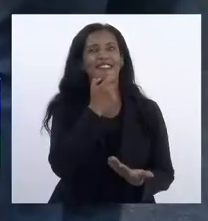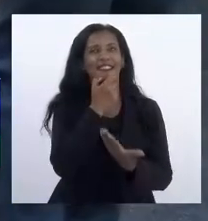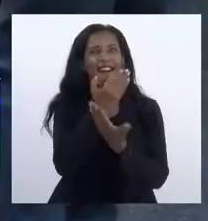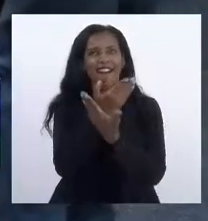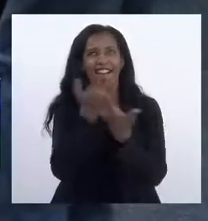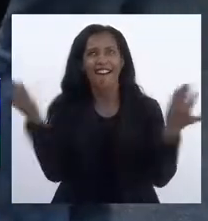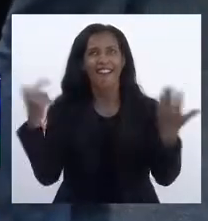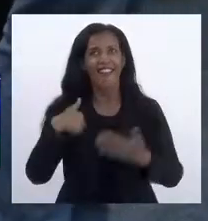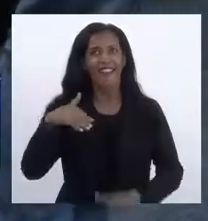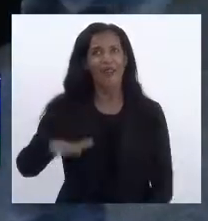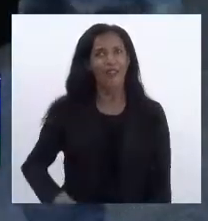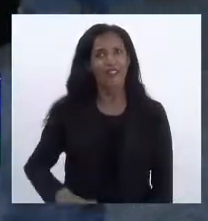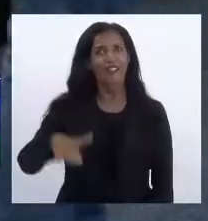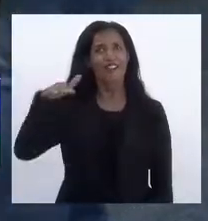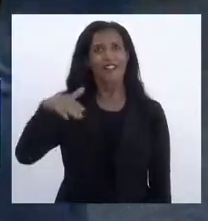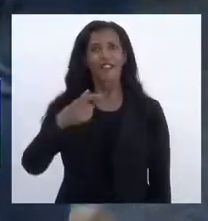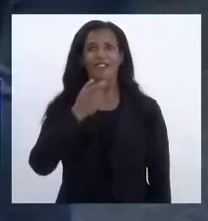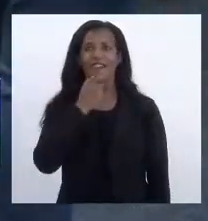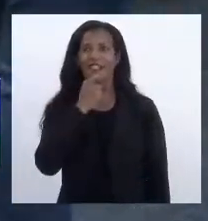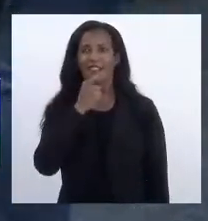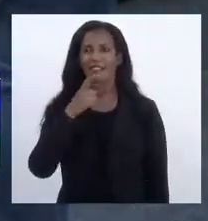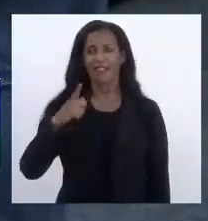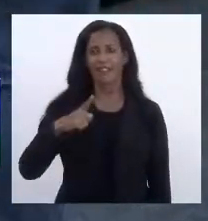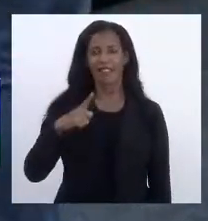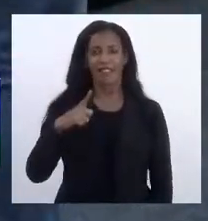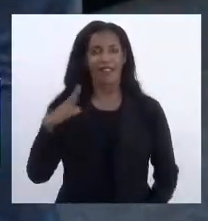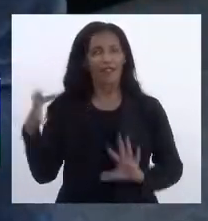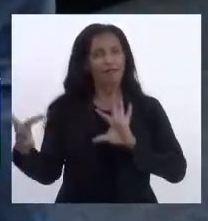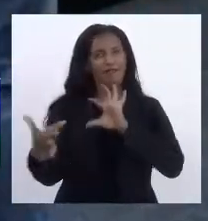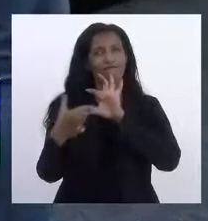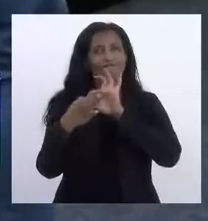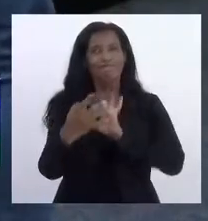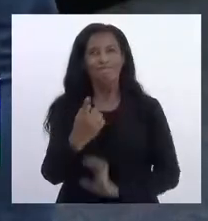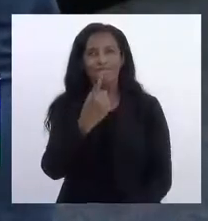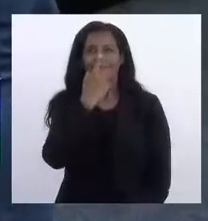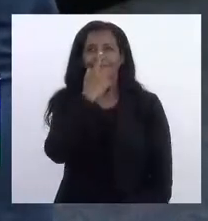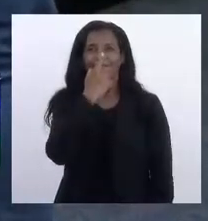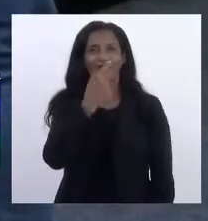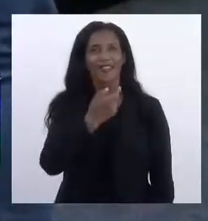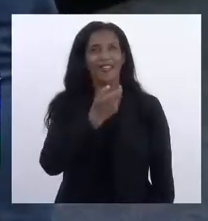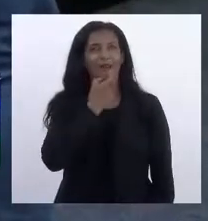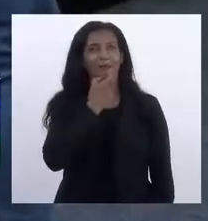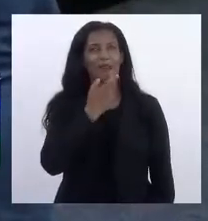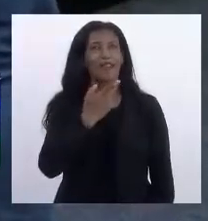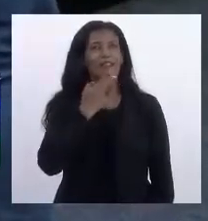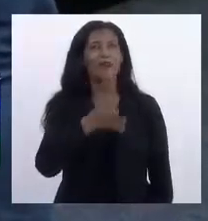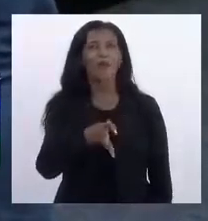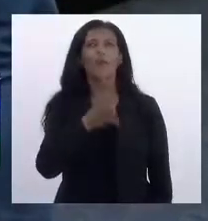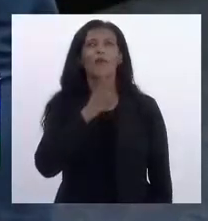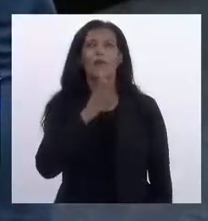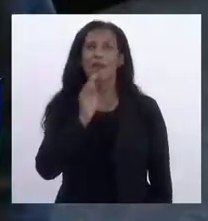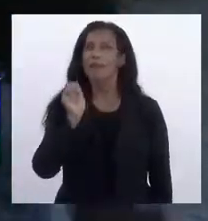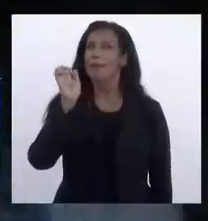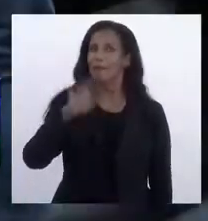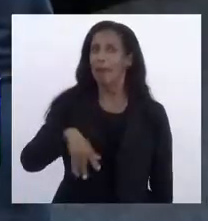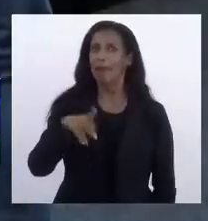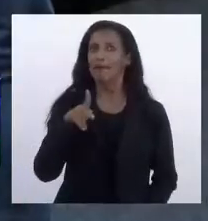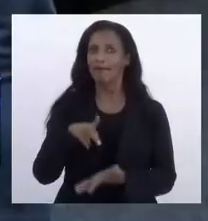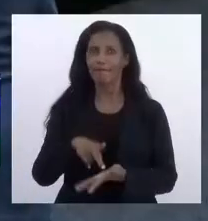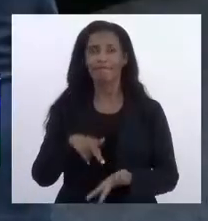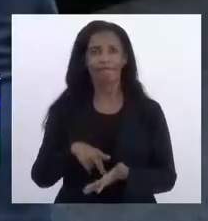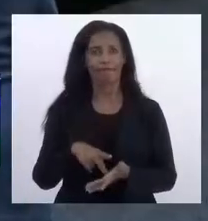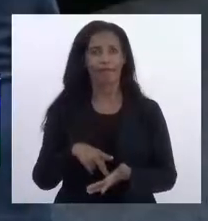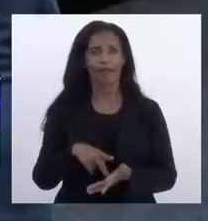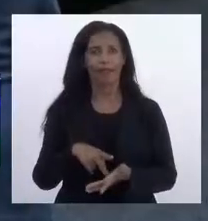que cresci na Penha, eu que tenho laços profundos com a Penha, e quero dizer que conheço bem essa realidade,